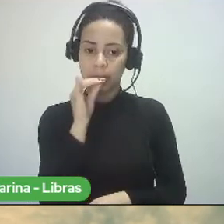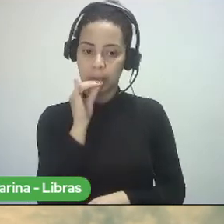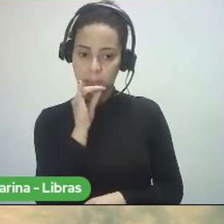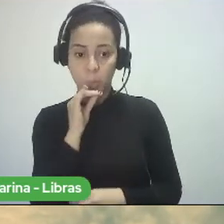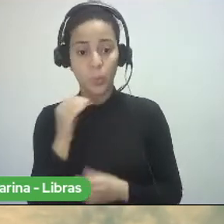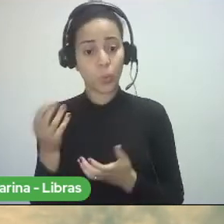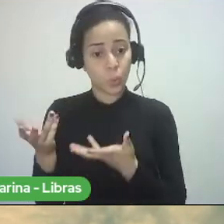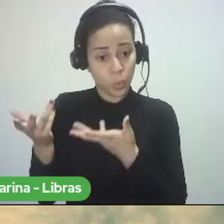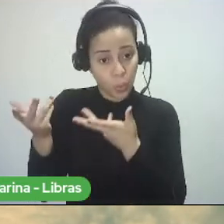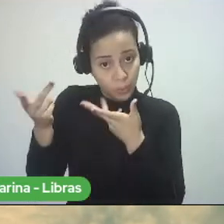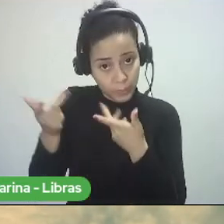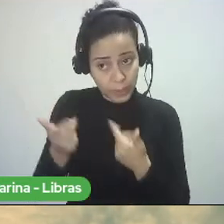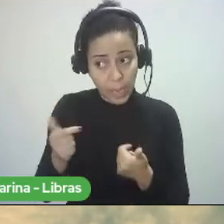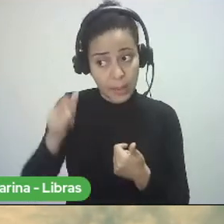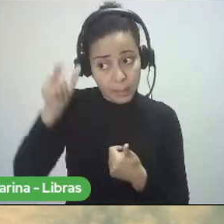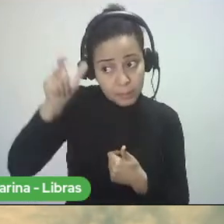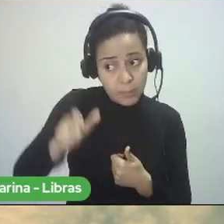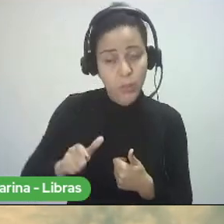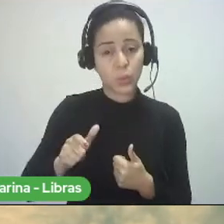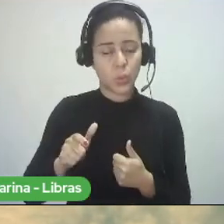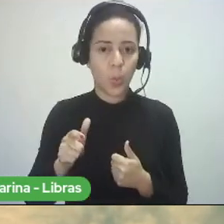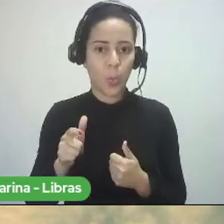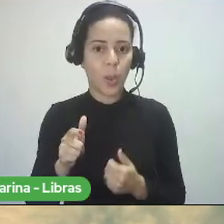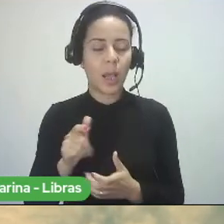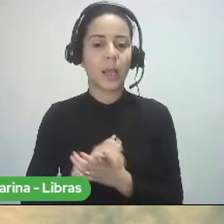das sessões, né?